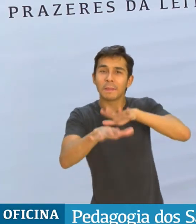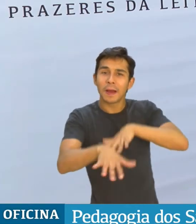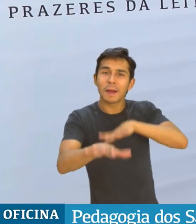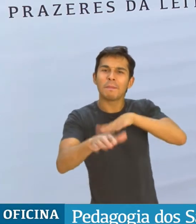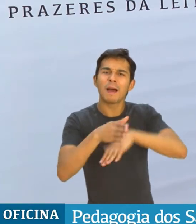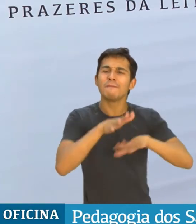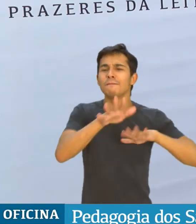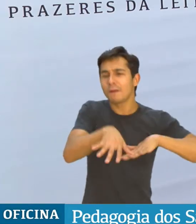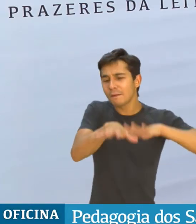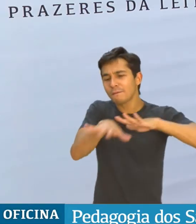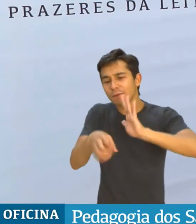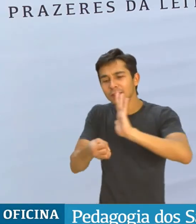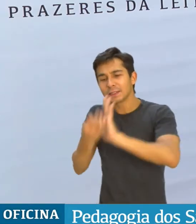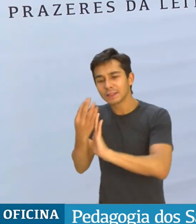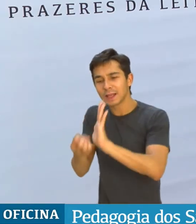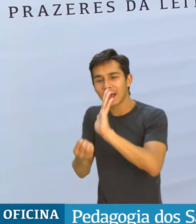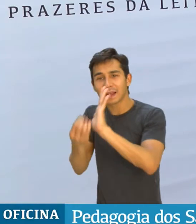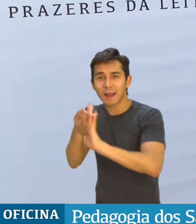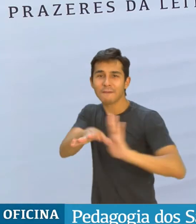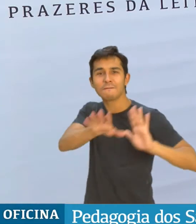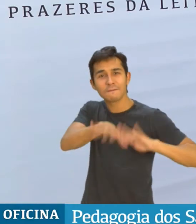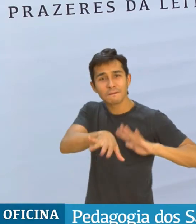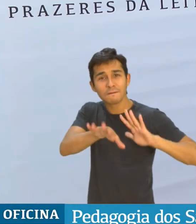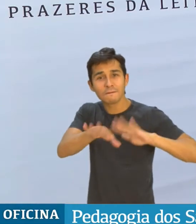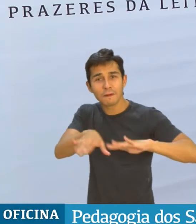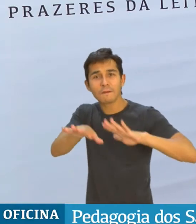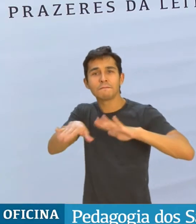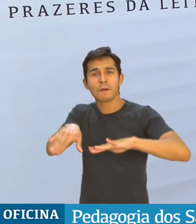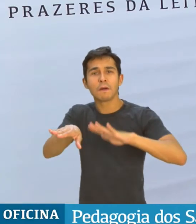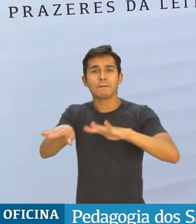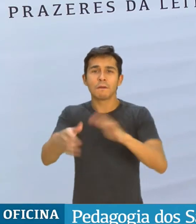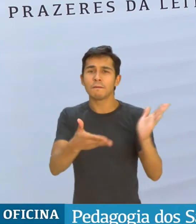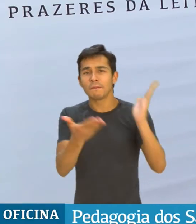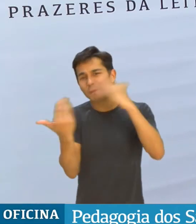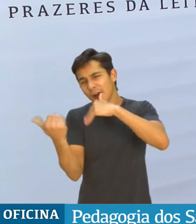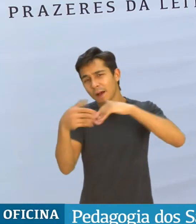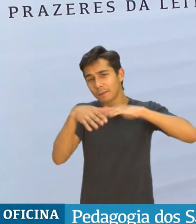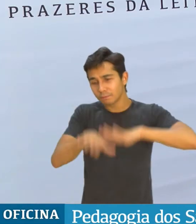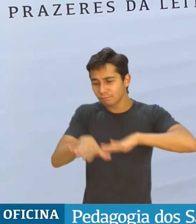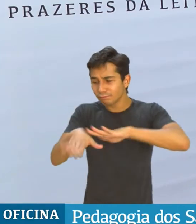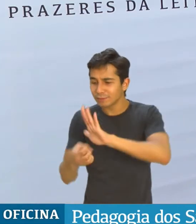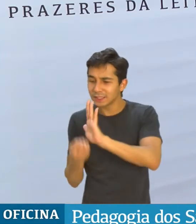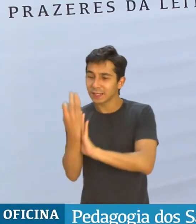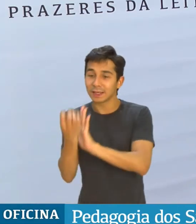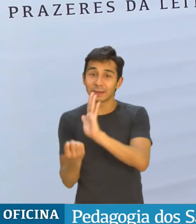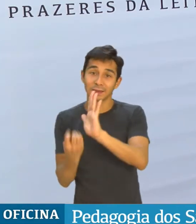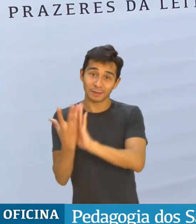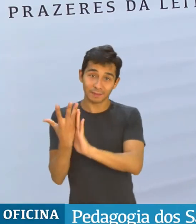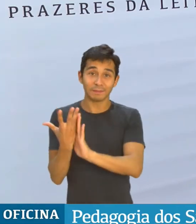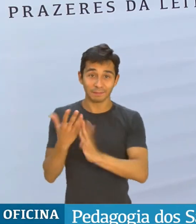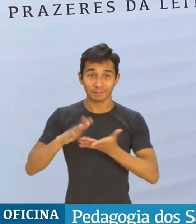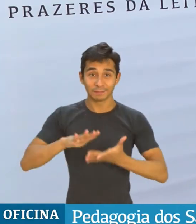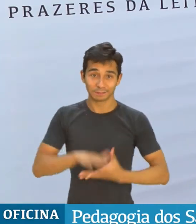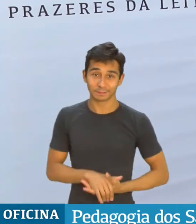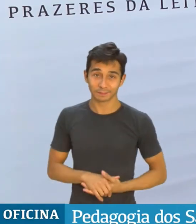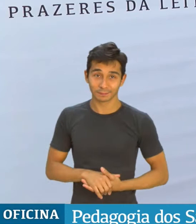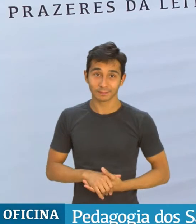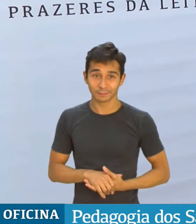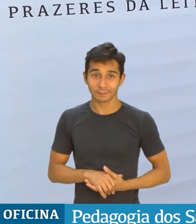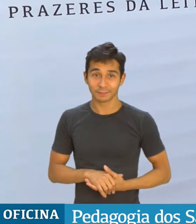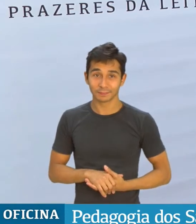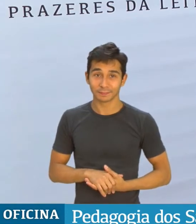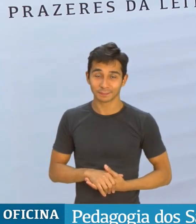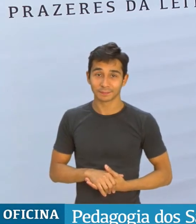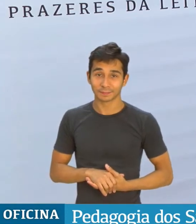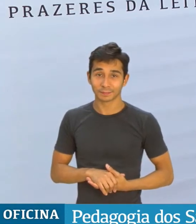pro sarau. Pra onde eu vou? Vou pro sarau. E a gente fazia essa sequência